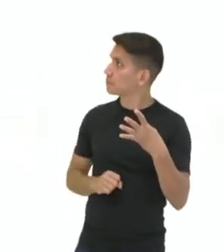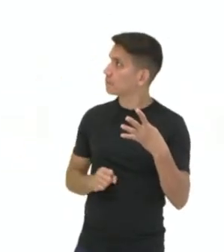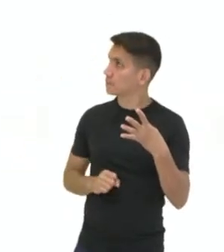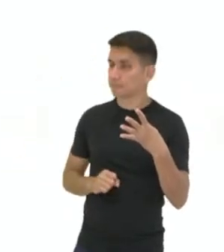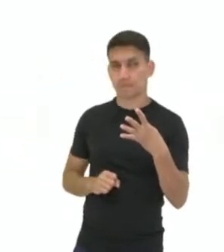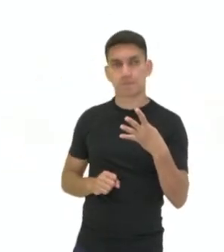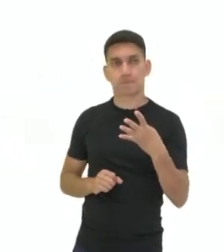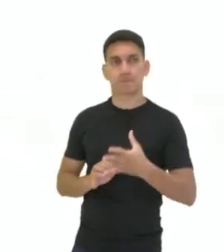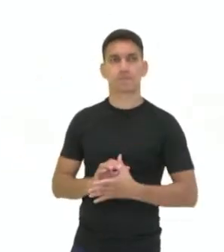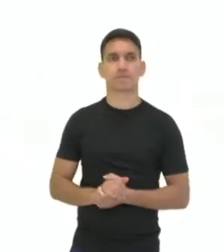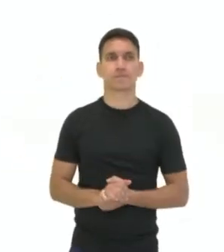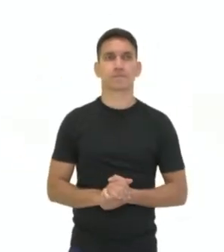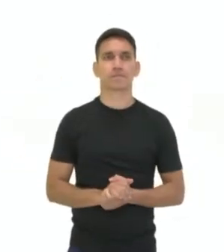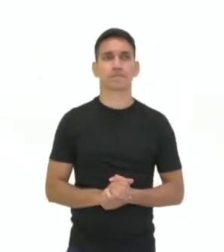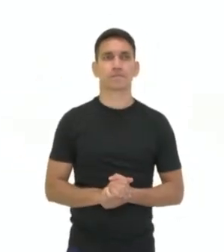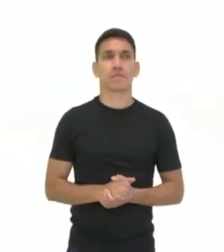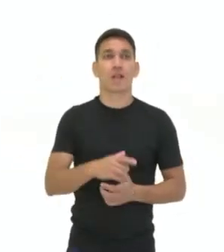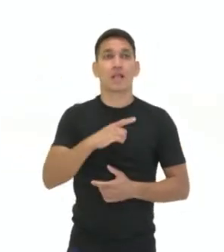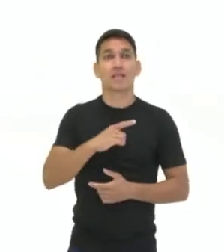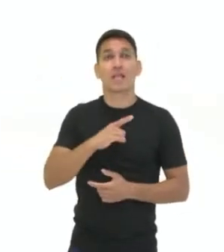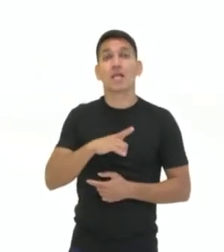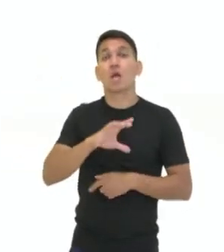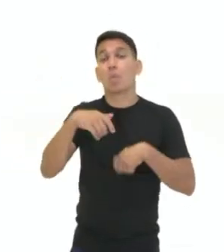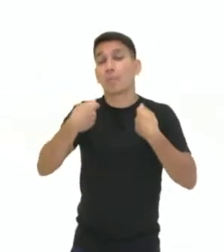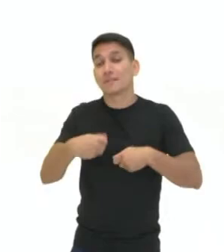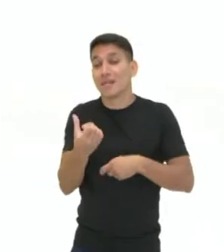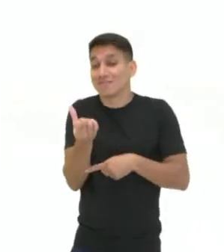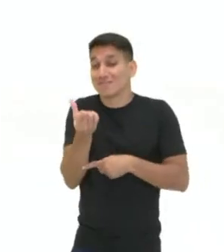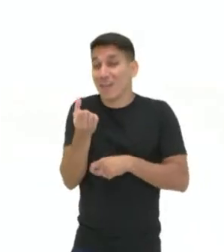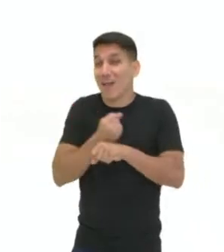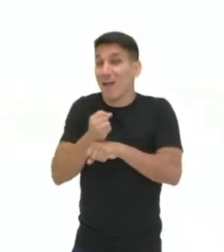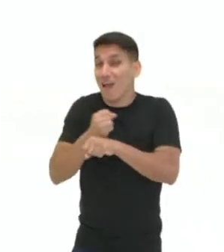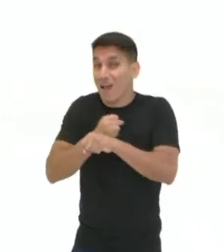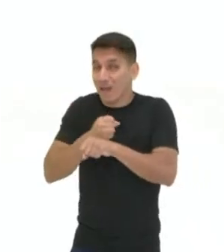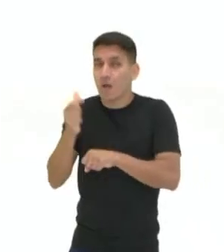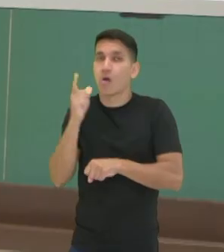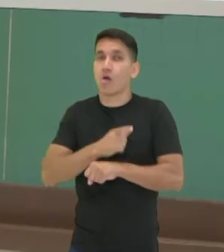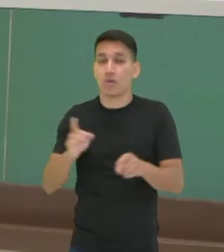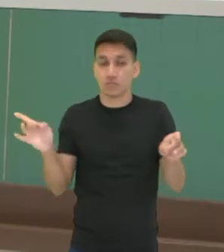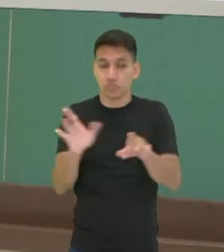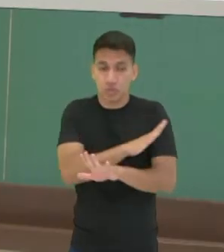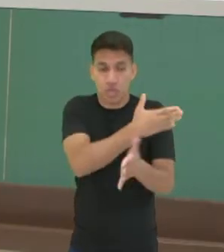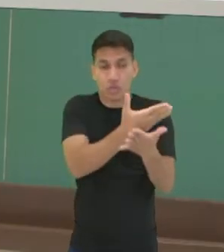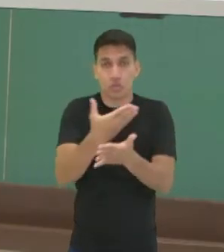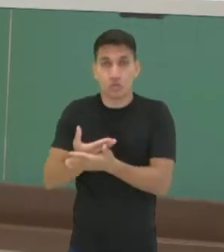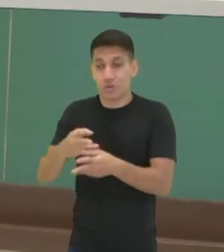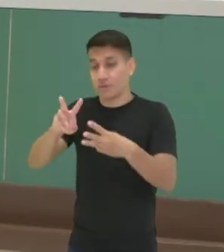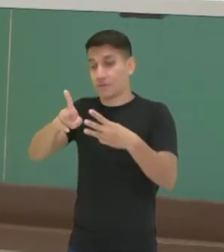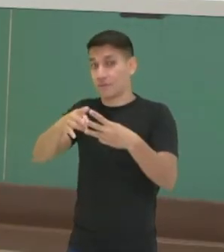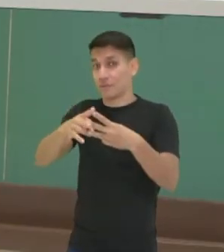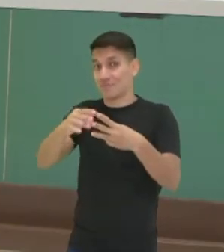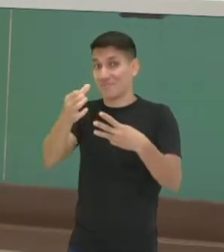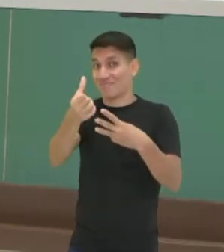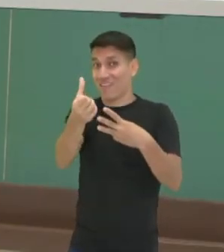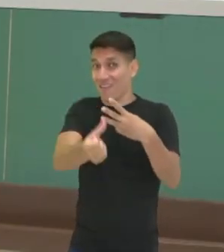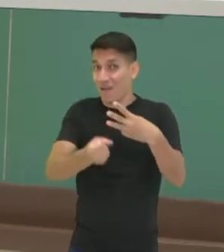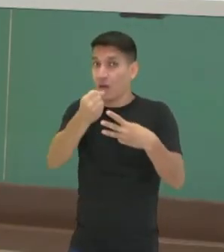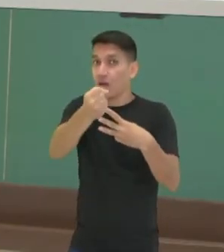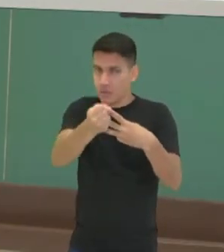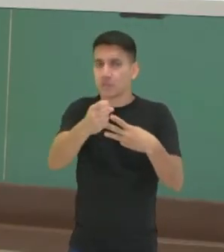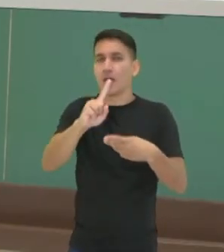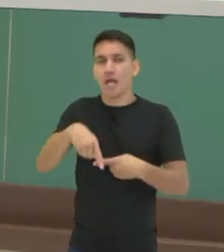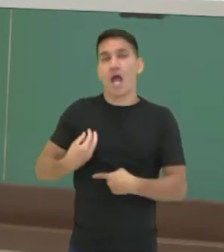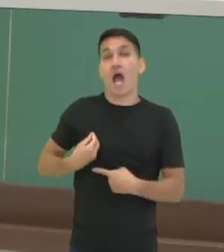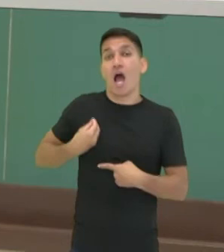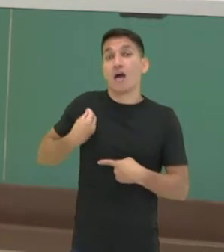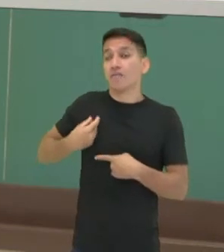seção Illuminati. São necessários 6 anos para completar o estudo das 3 primeiras e a vida toda para uma